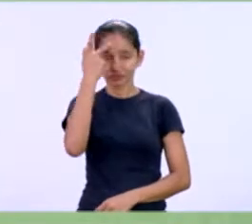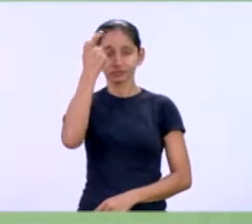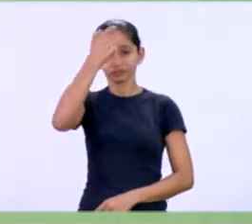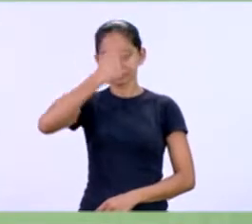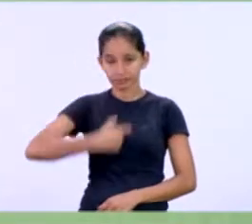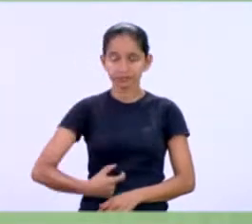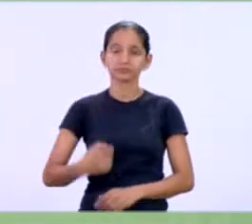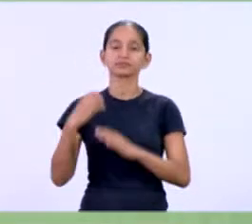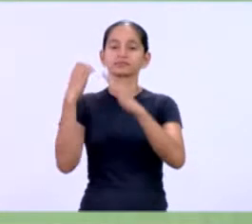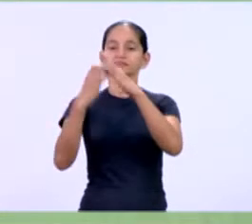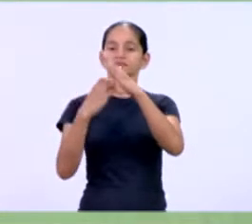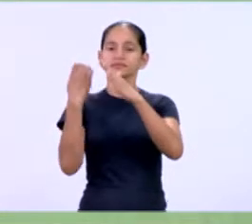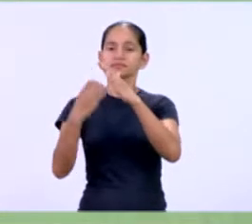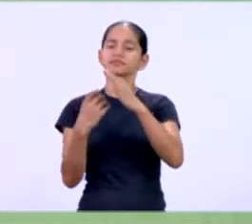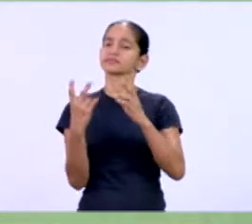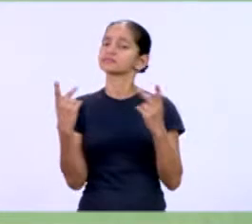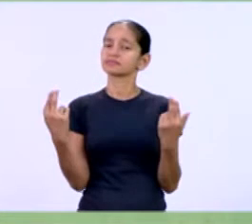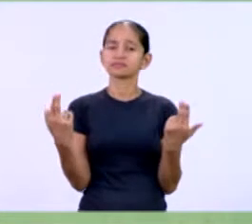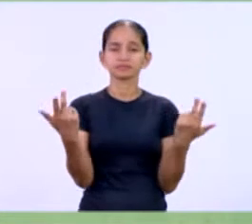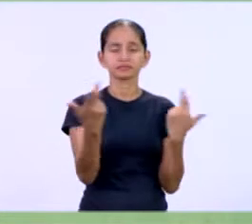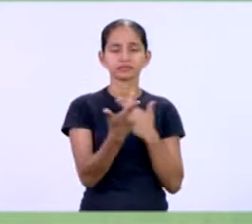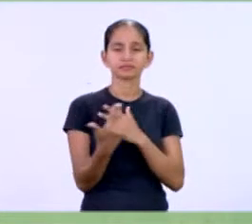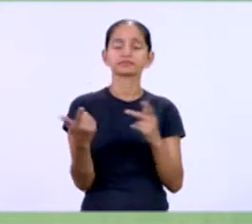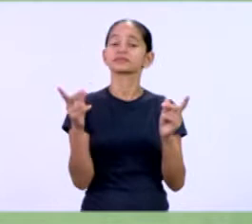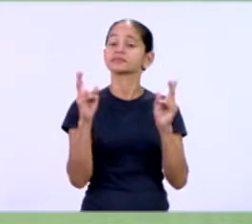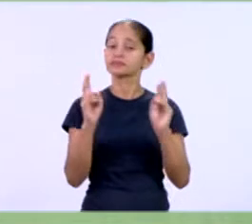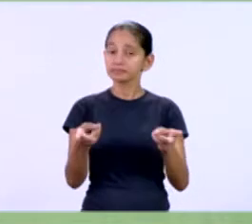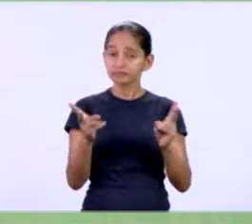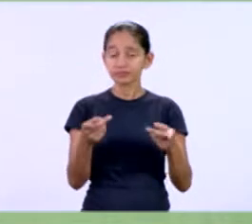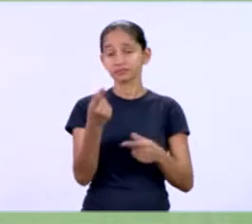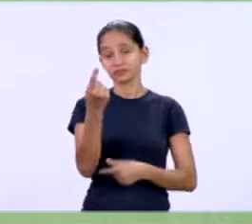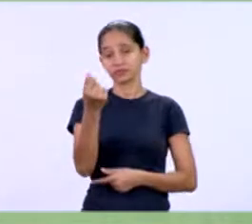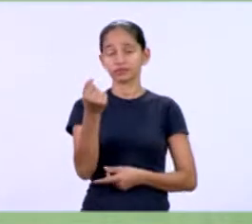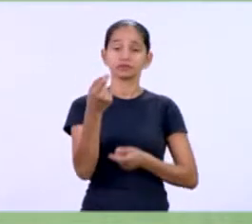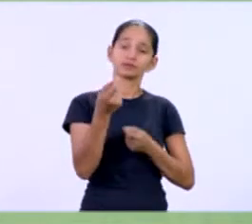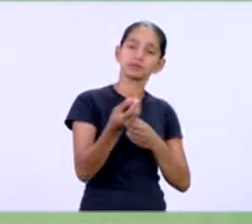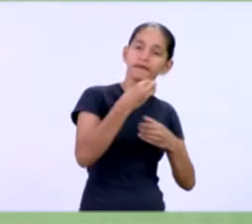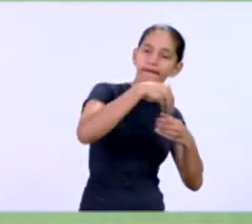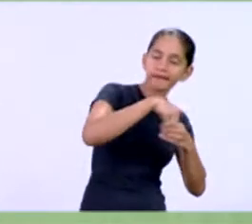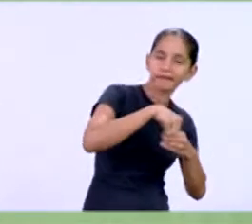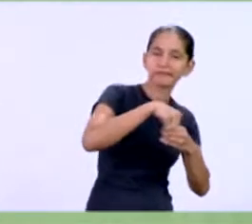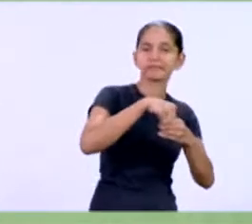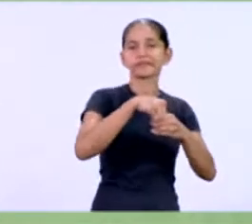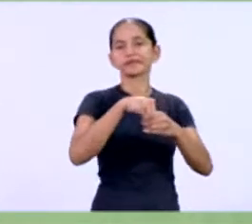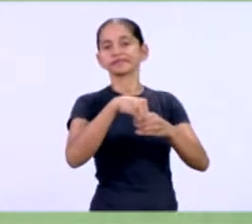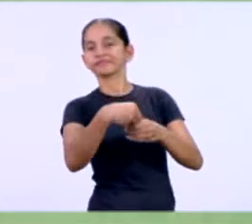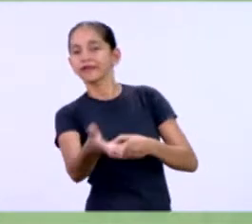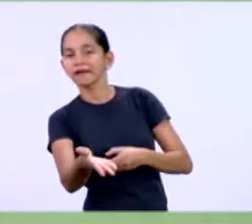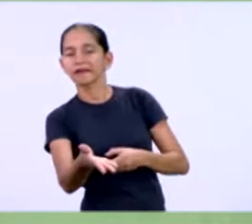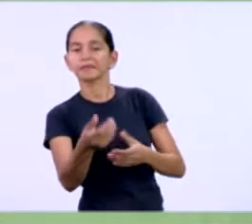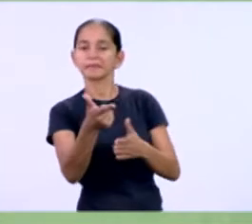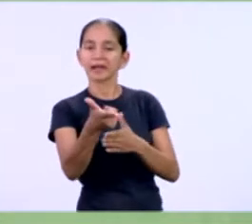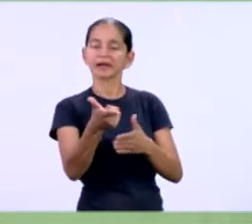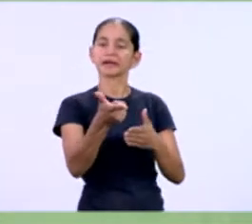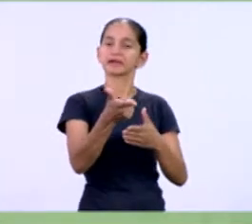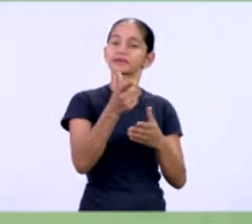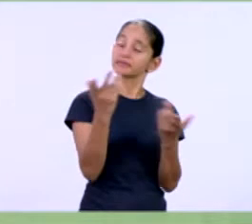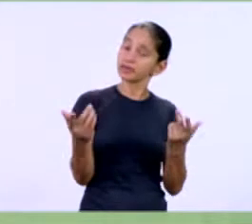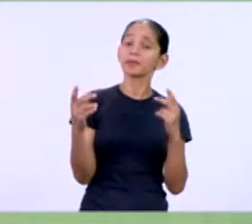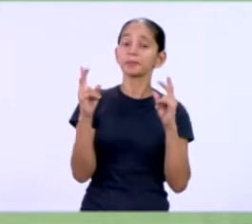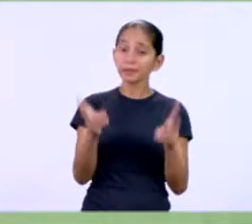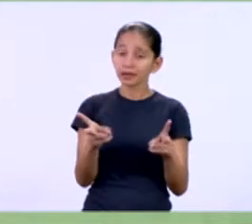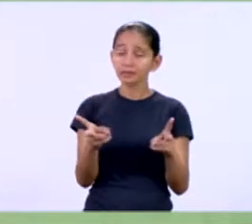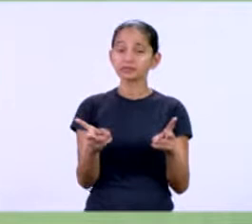ganham, levantam, investem e gastam dinheiro, óbvio, né? O conceito de finanças diz respeito